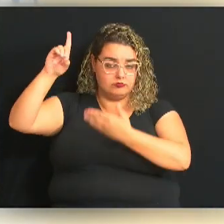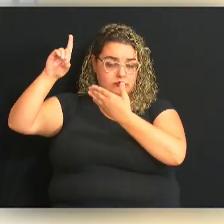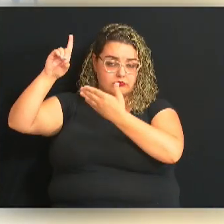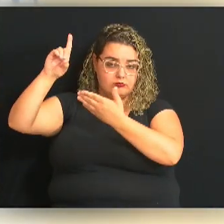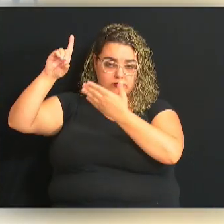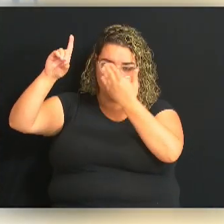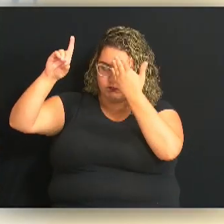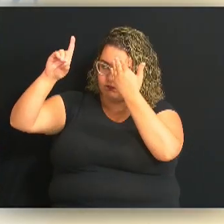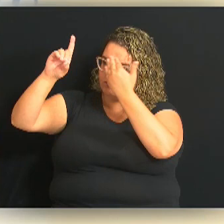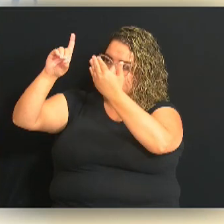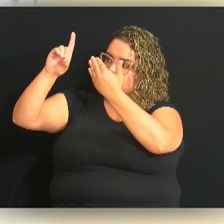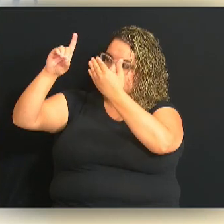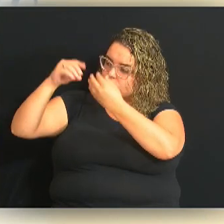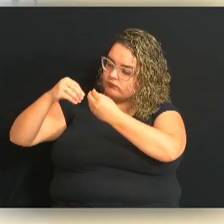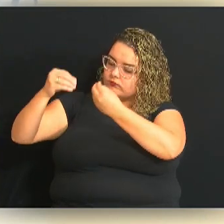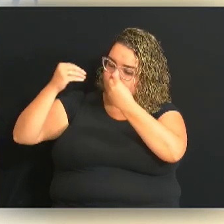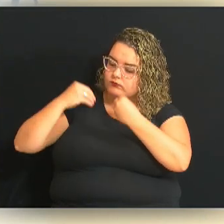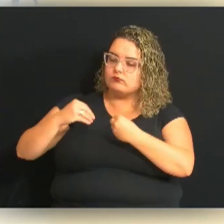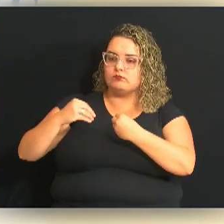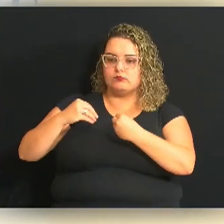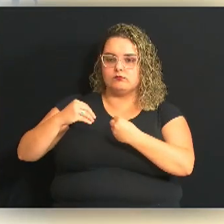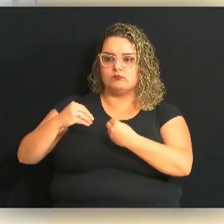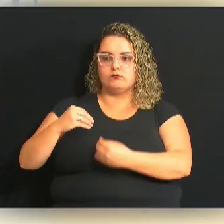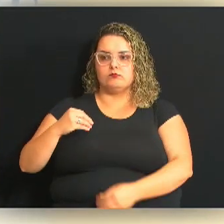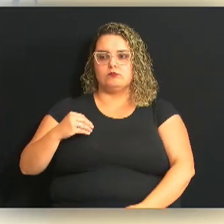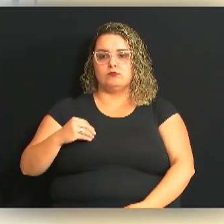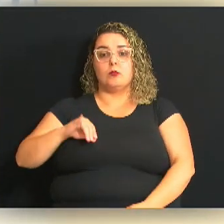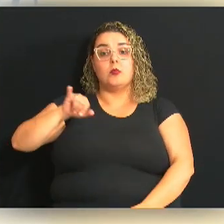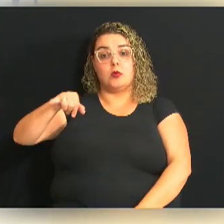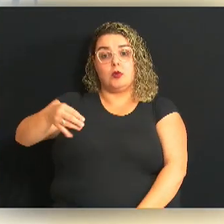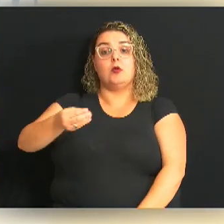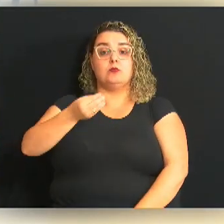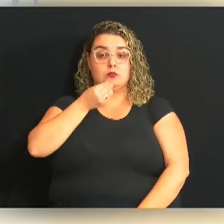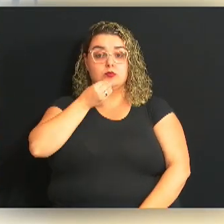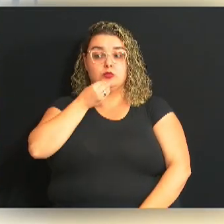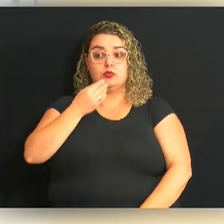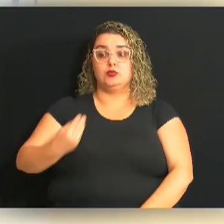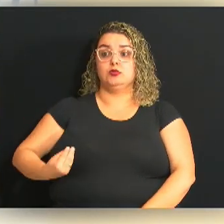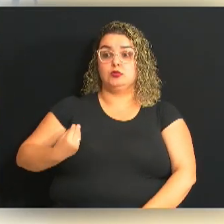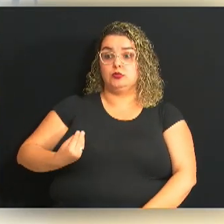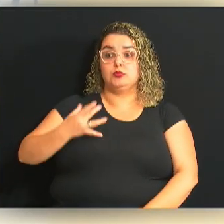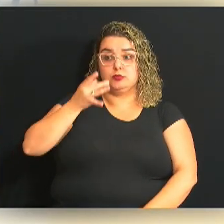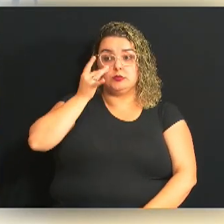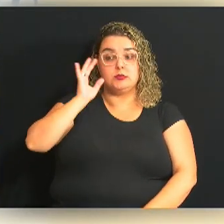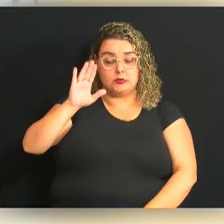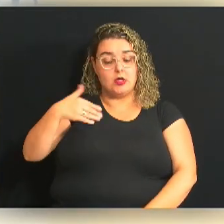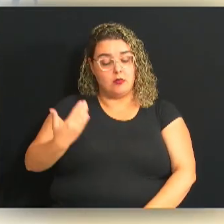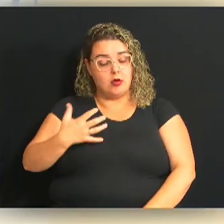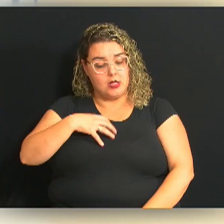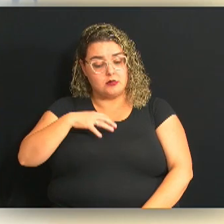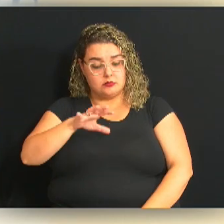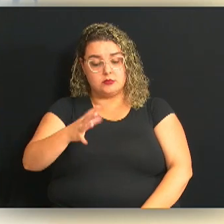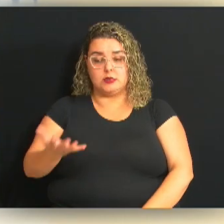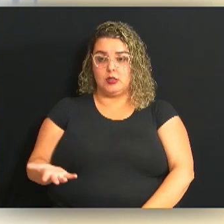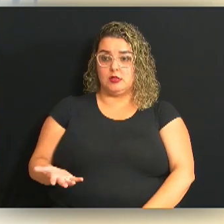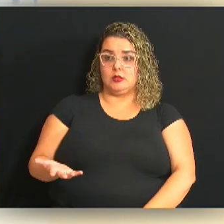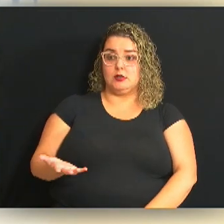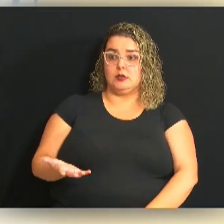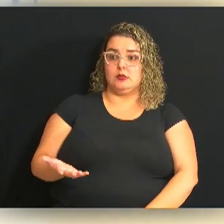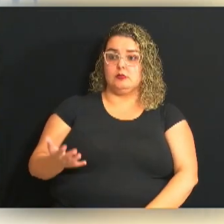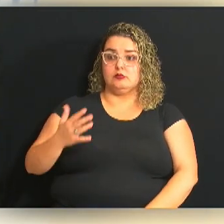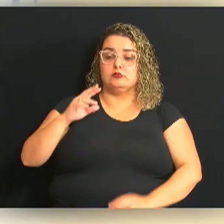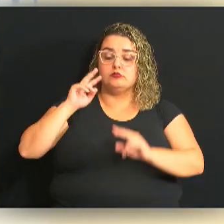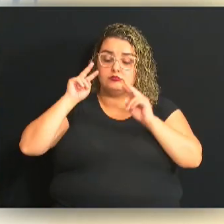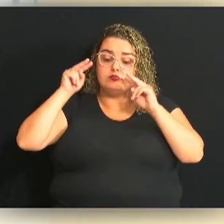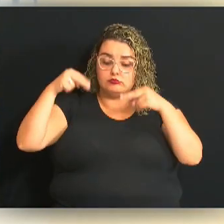me proporcionar essa oportunidade de estar aqui, ser honrado dessa forma, tendo o